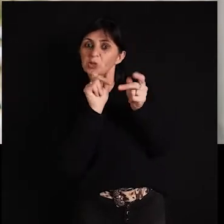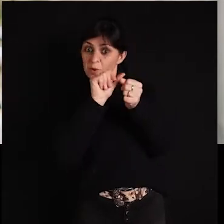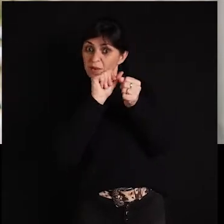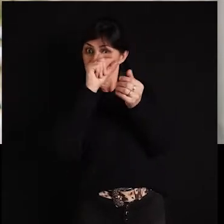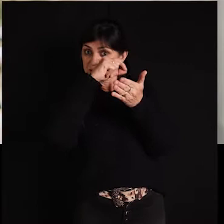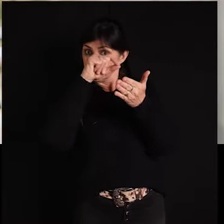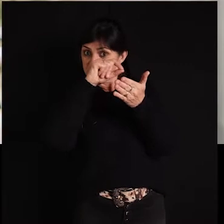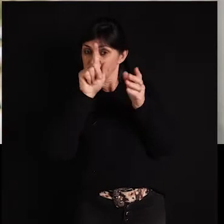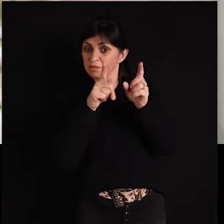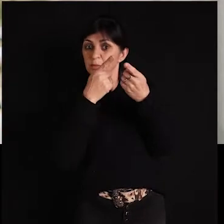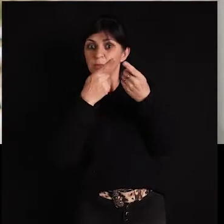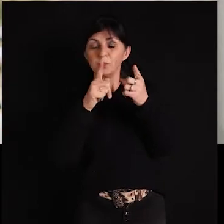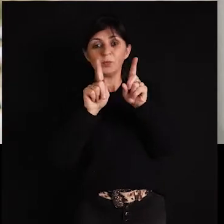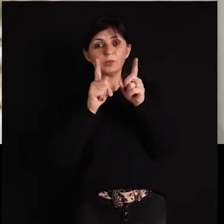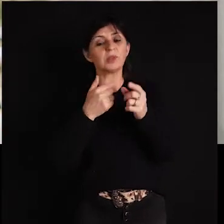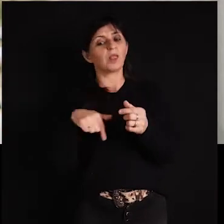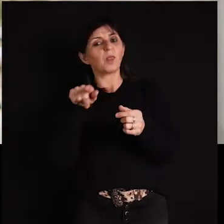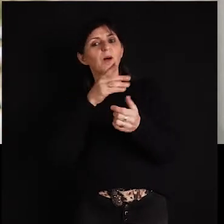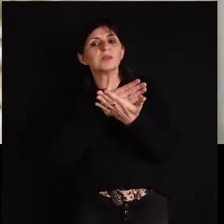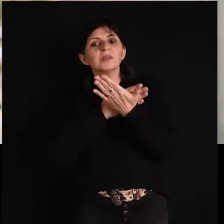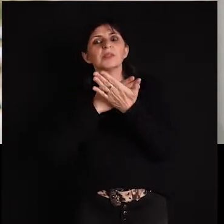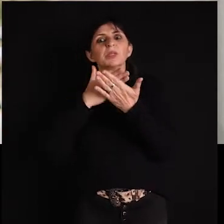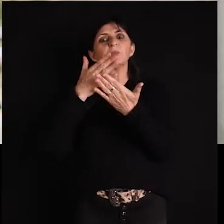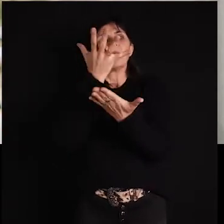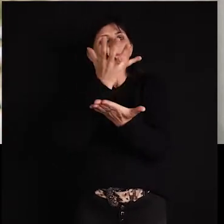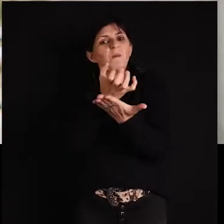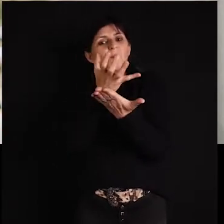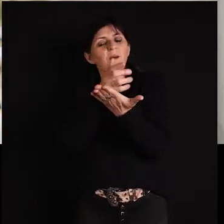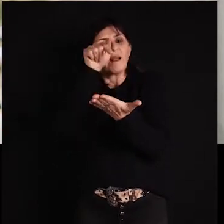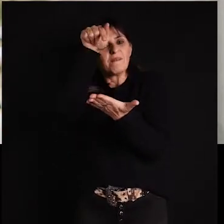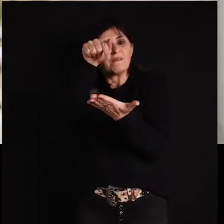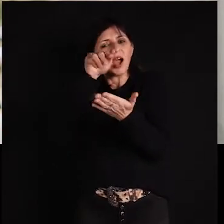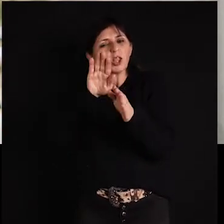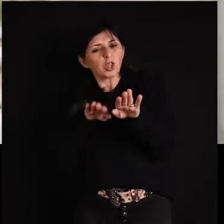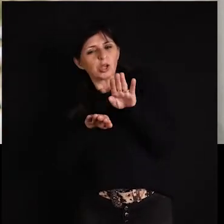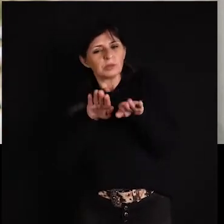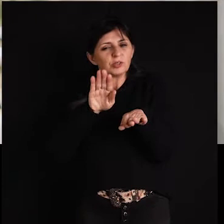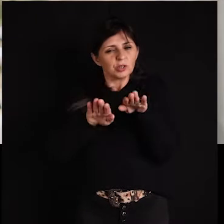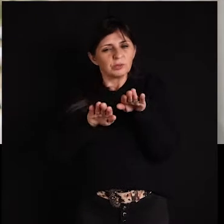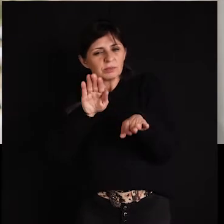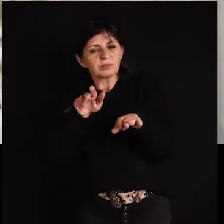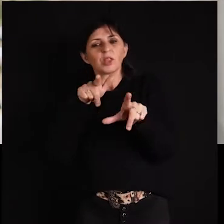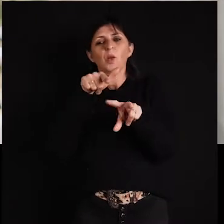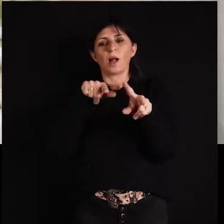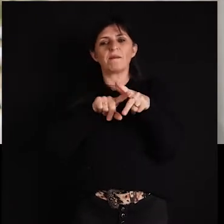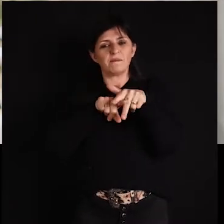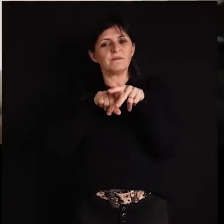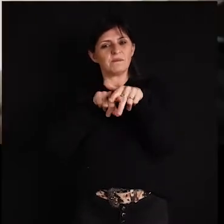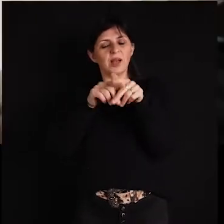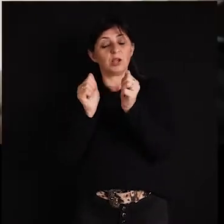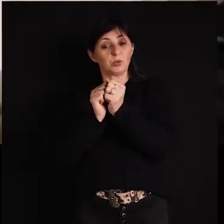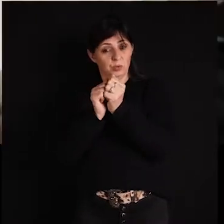autor e a gente gravou o Trote do Alazão. Eu cantando junto com o Van